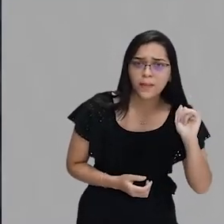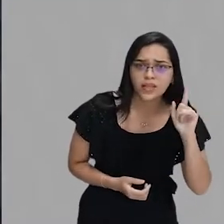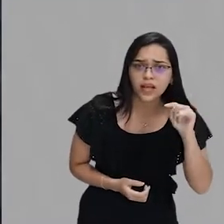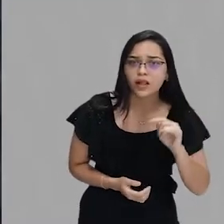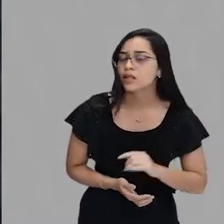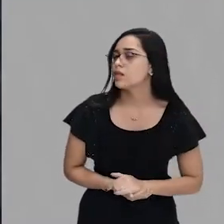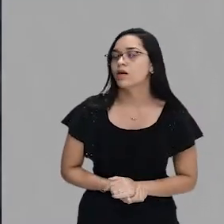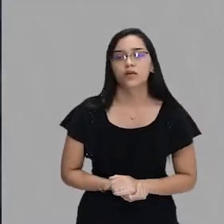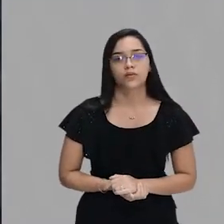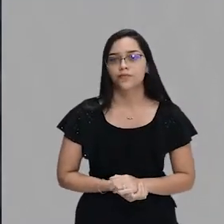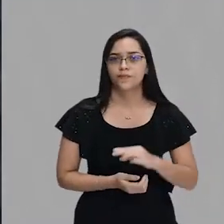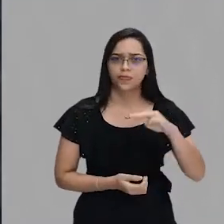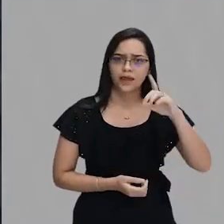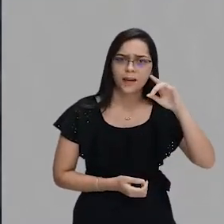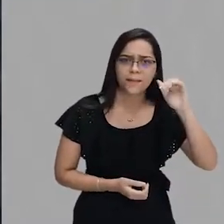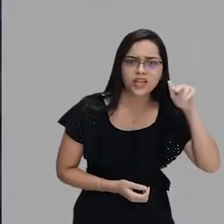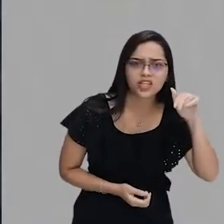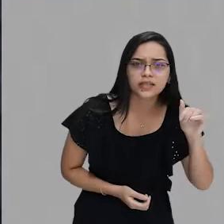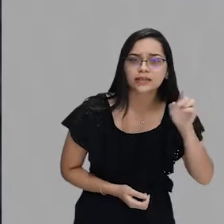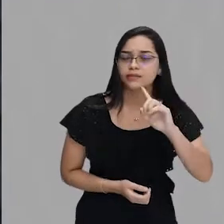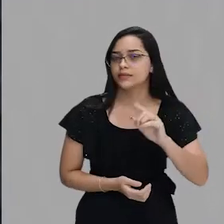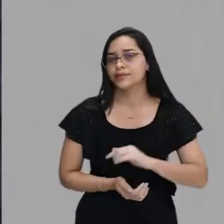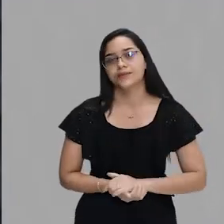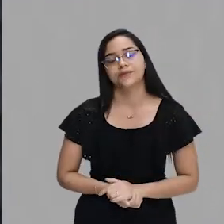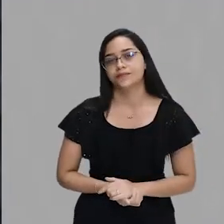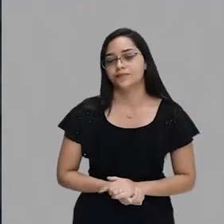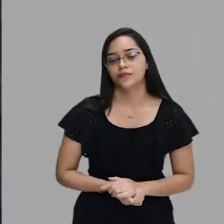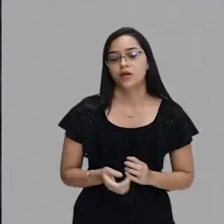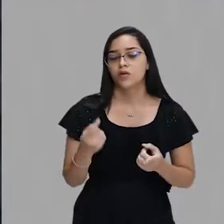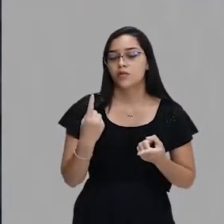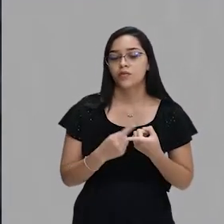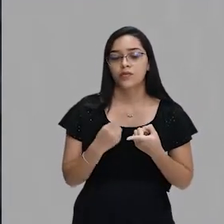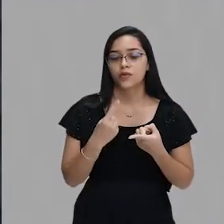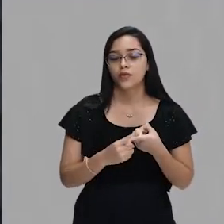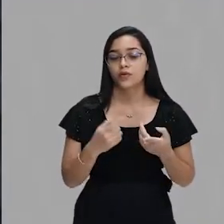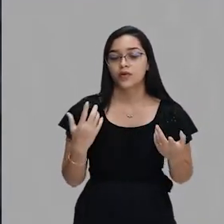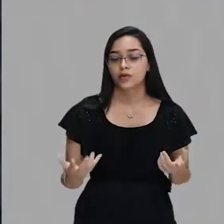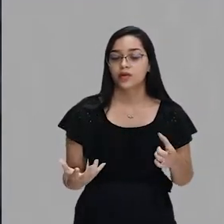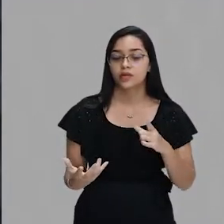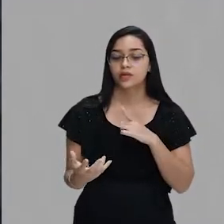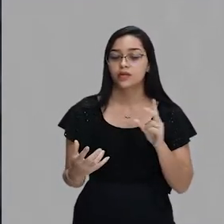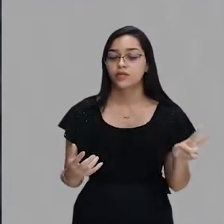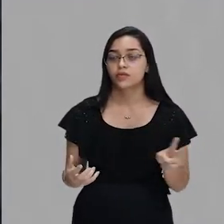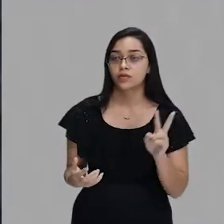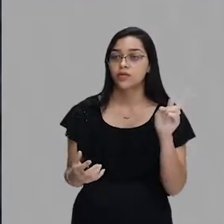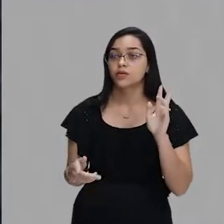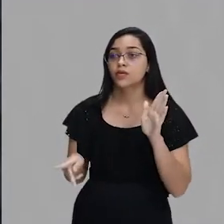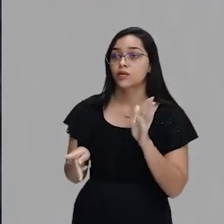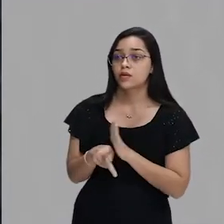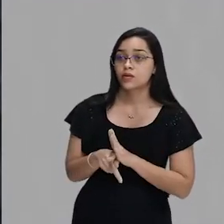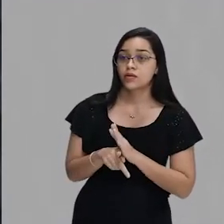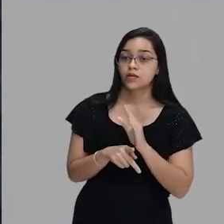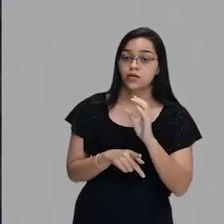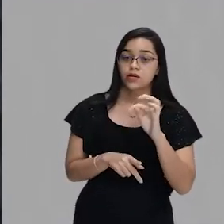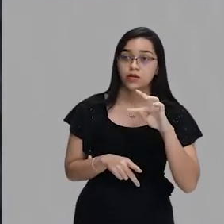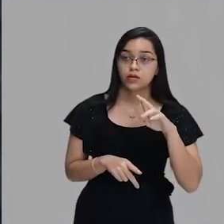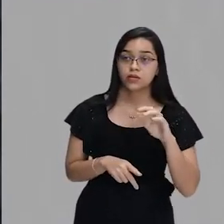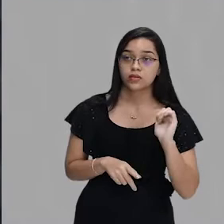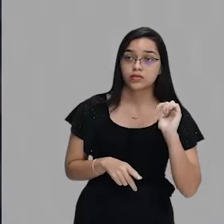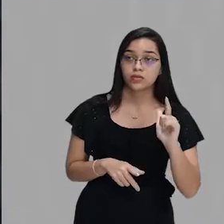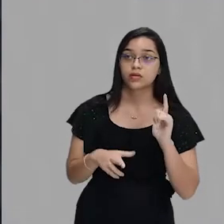Não é a média. É a mediana? Também não. Por quê? Porque esses valores são medidas de tendência central, são